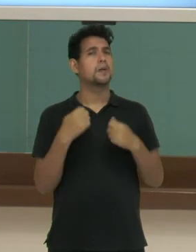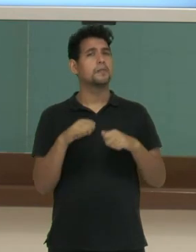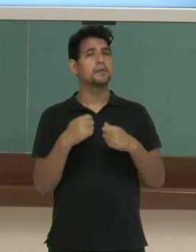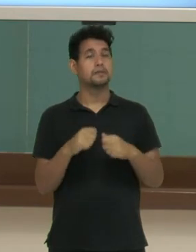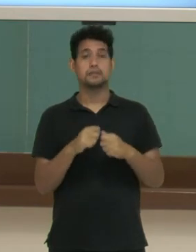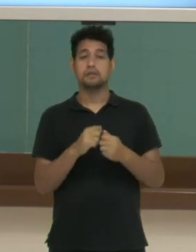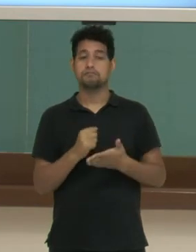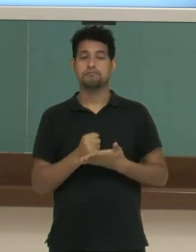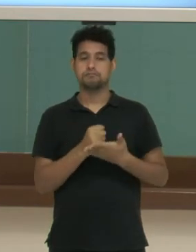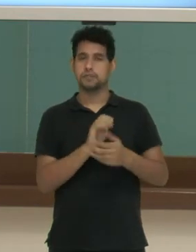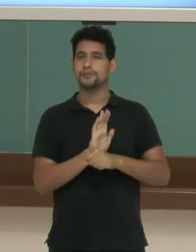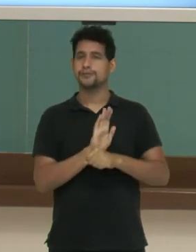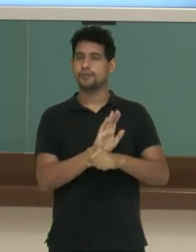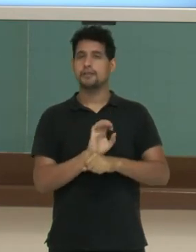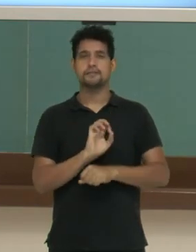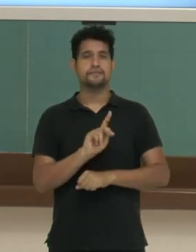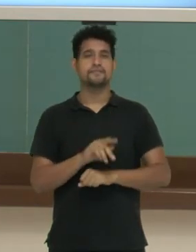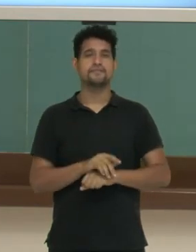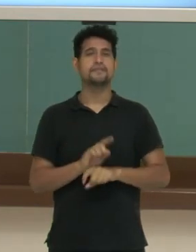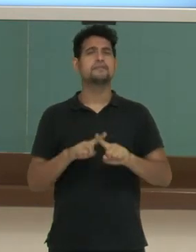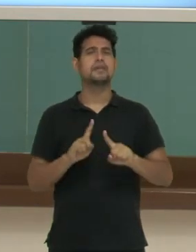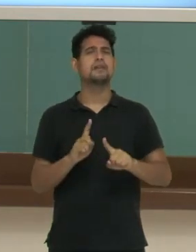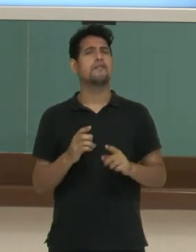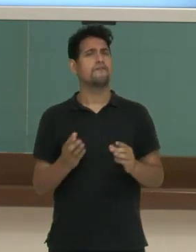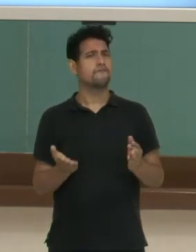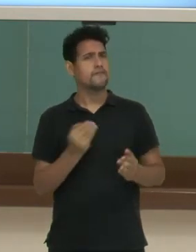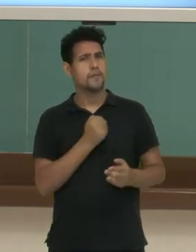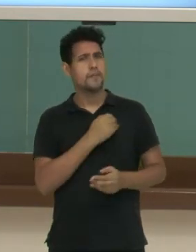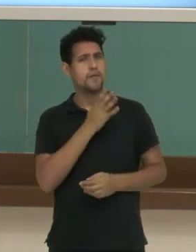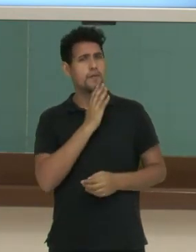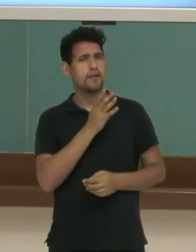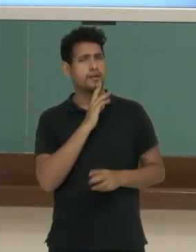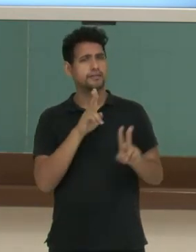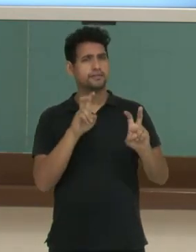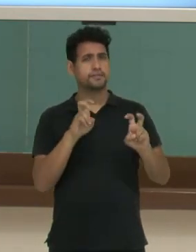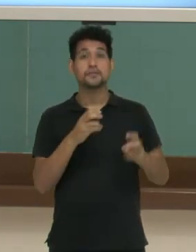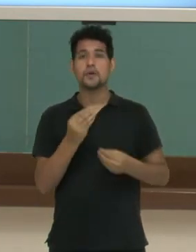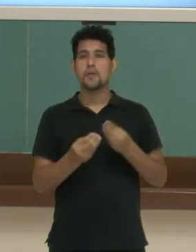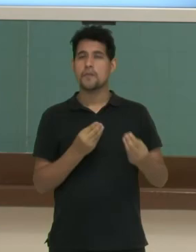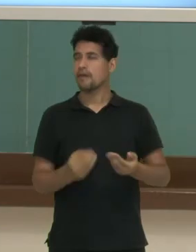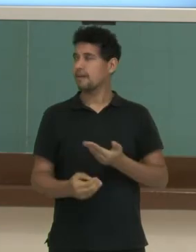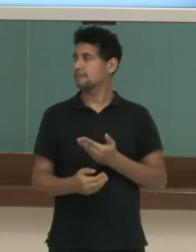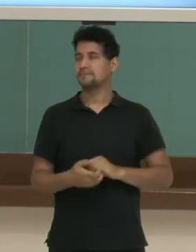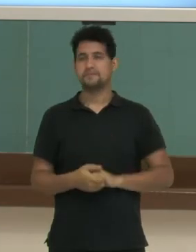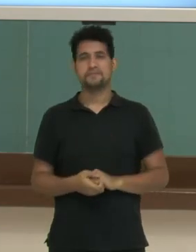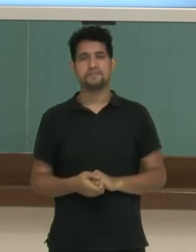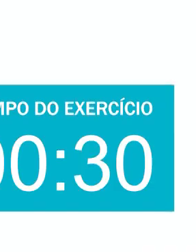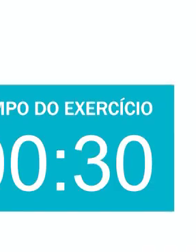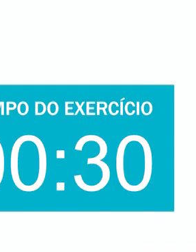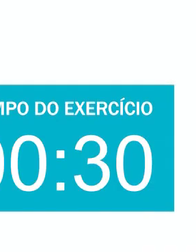esse joguinho para vocês, tá joia? Então, que tal a gente conhecer um pouquinho sobre o Matific? Vamos lá?